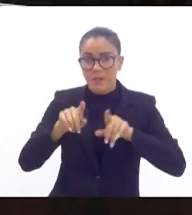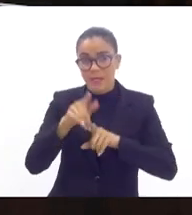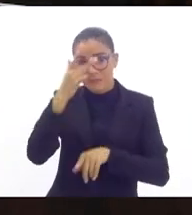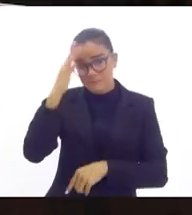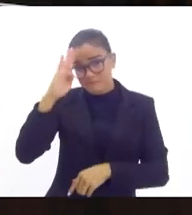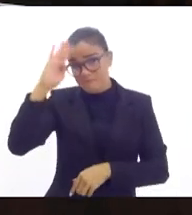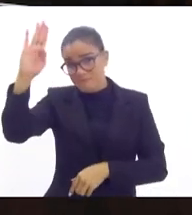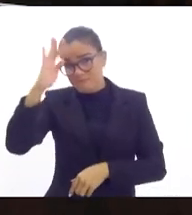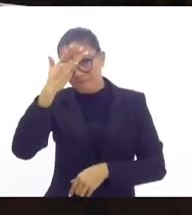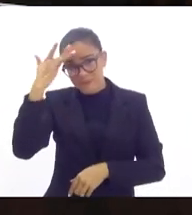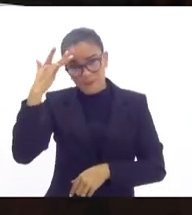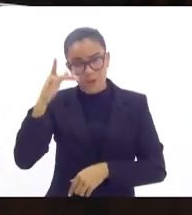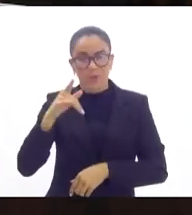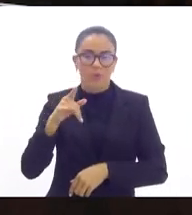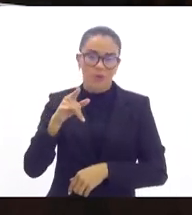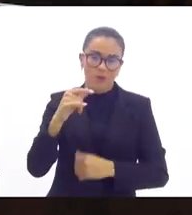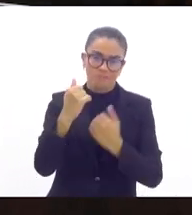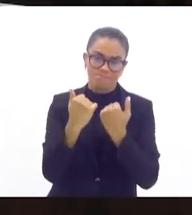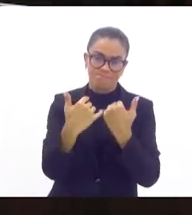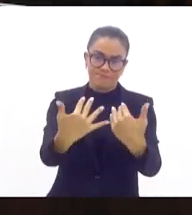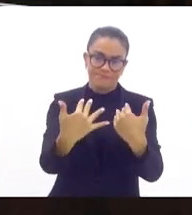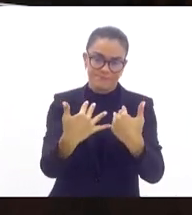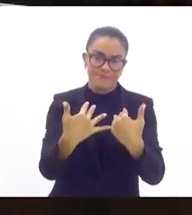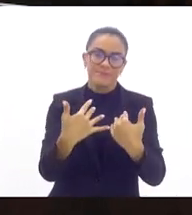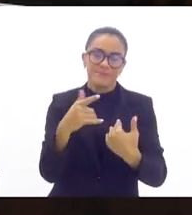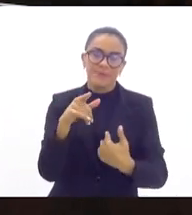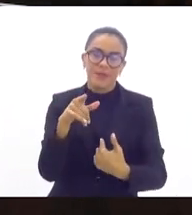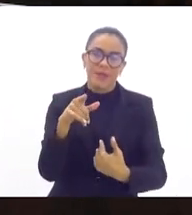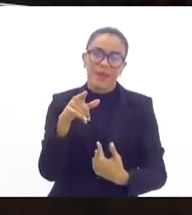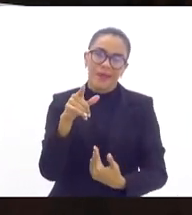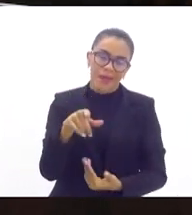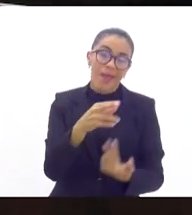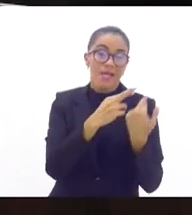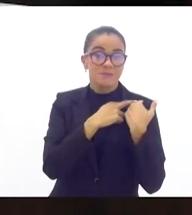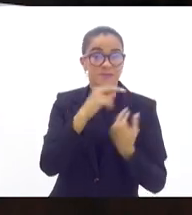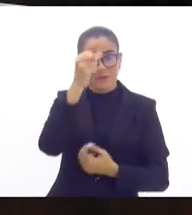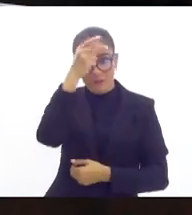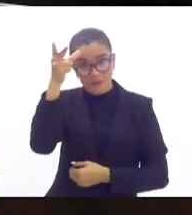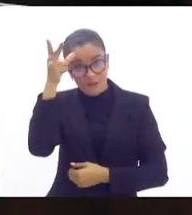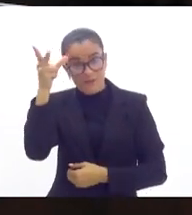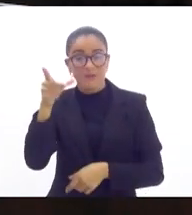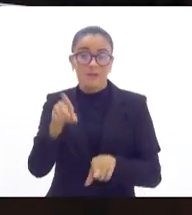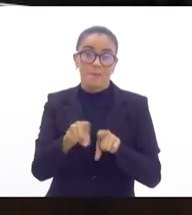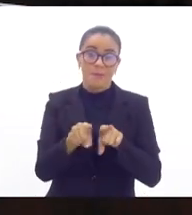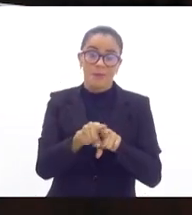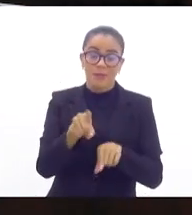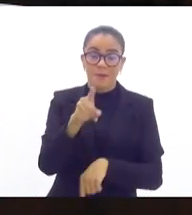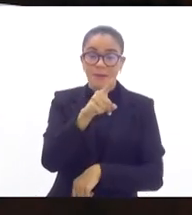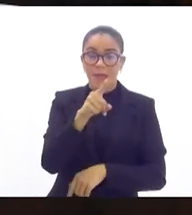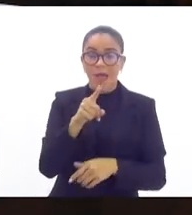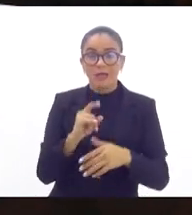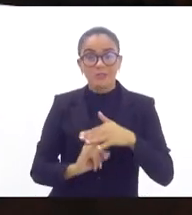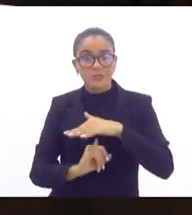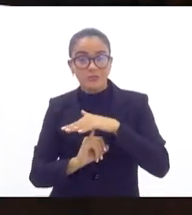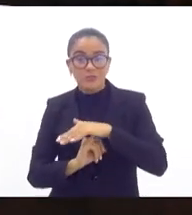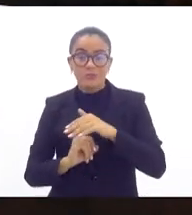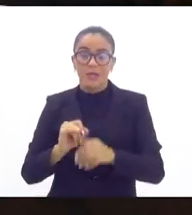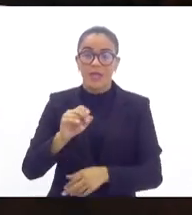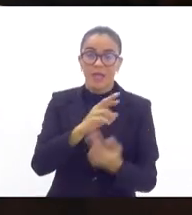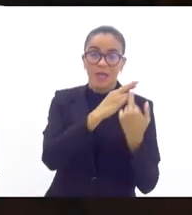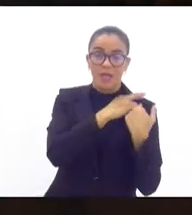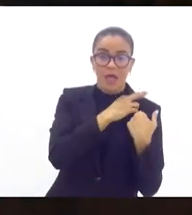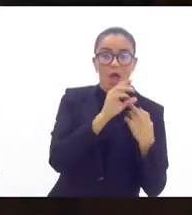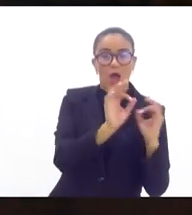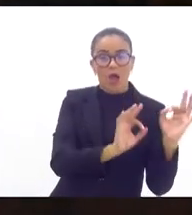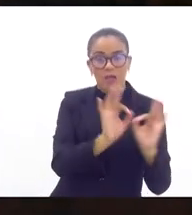principais dessa audiência pública que deveria estar aqui que era responsável pela prefeitura o órgão responsável por fiscalizar que